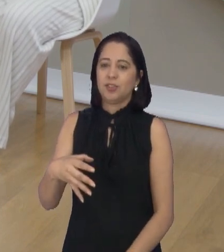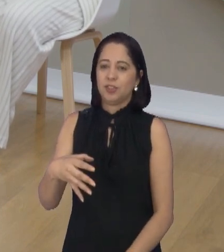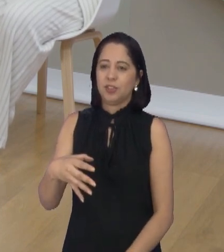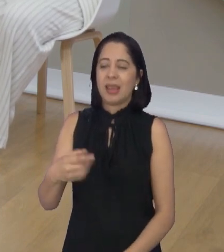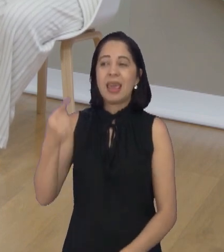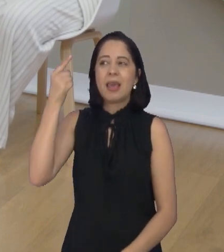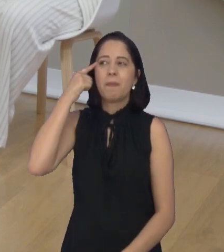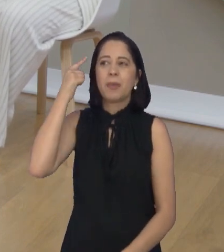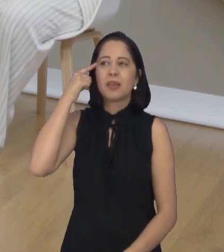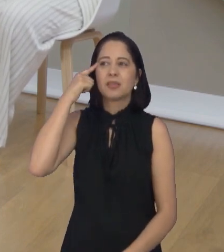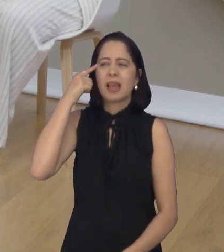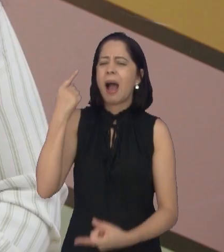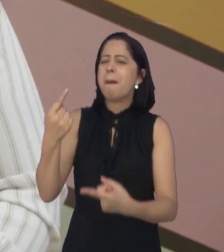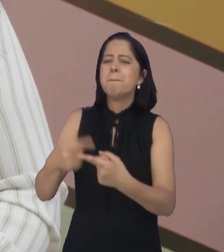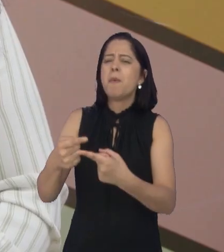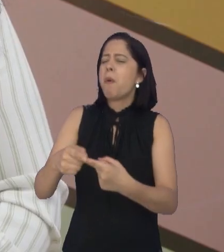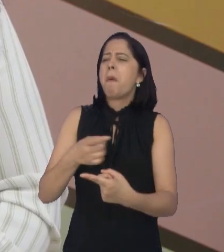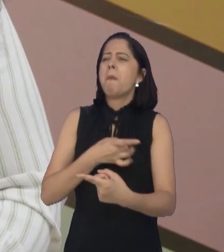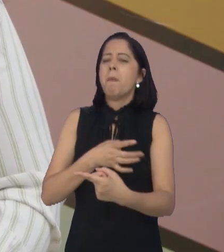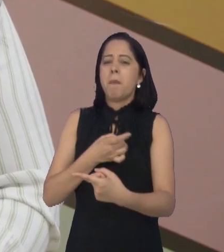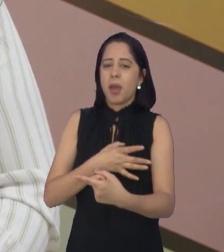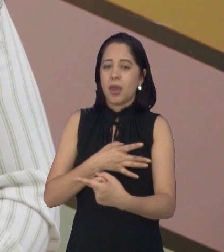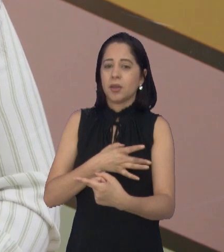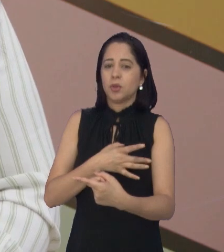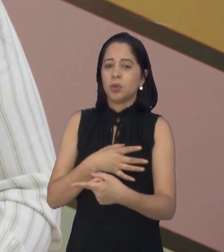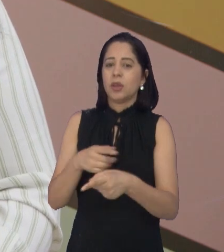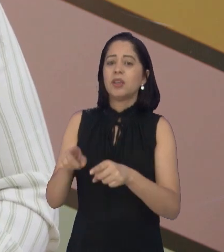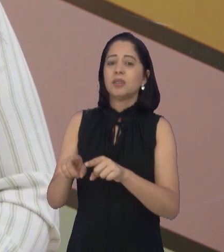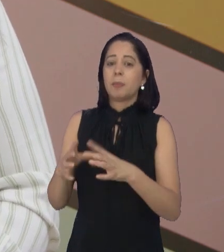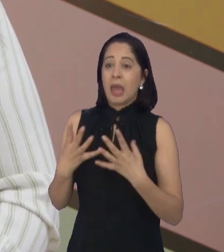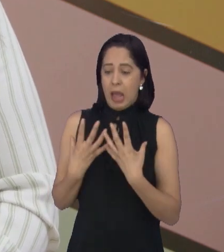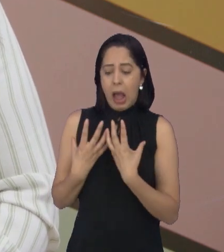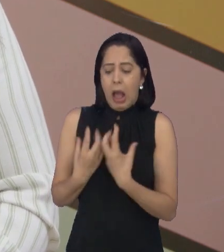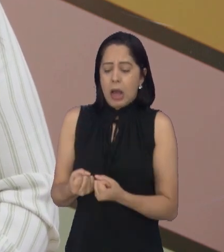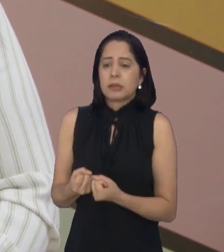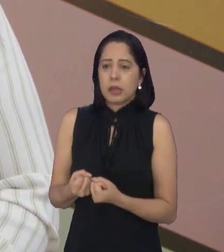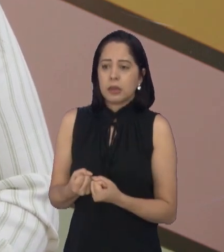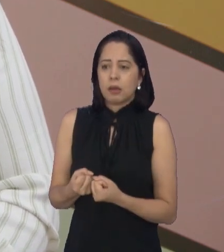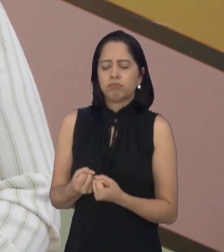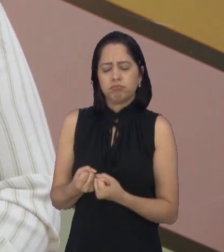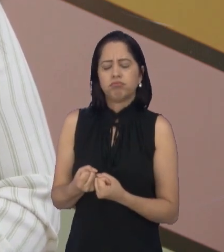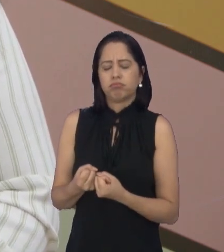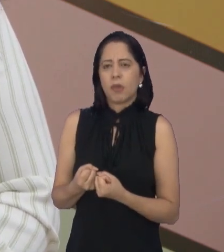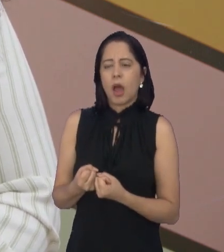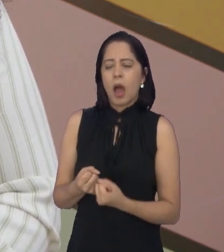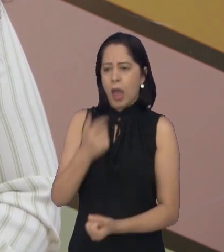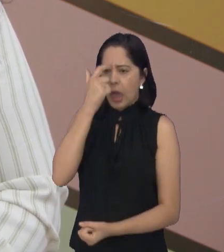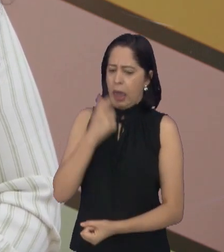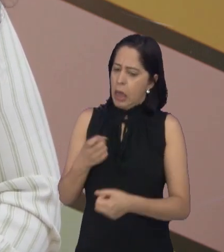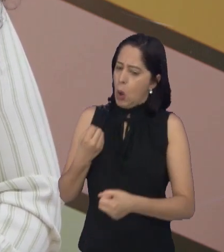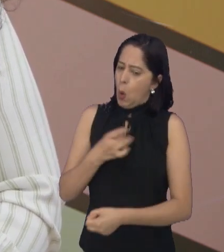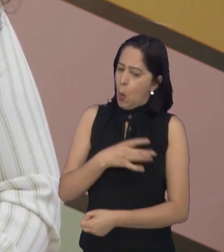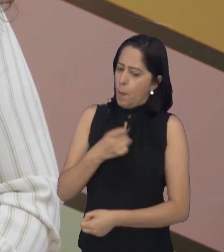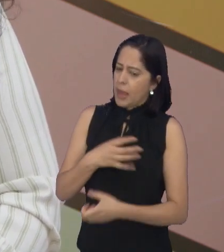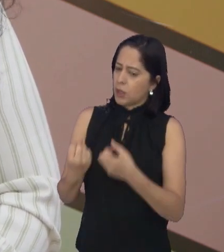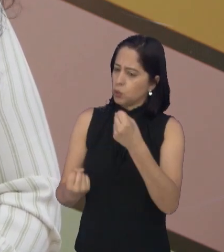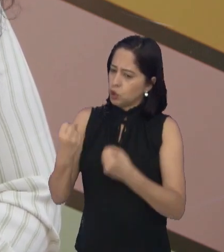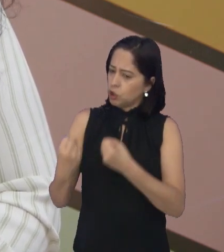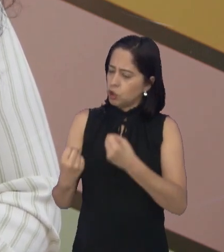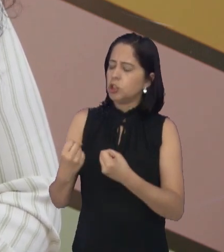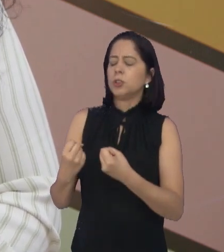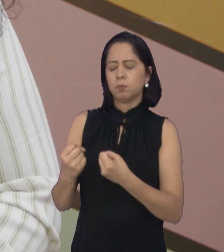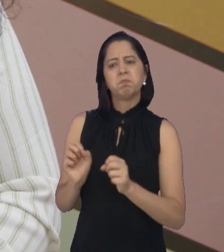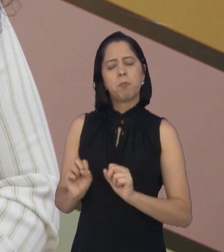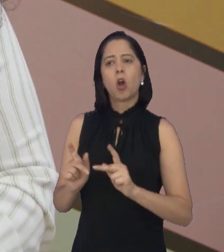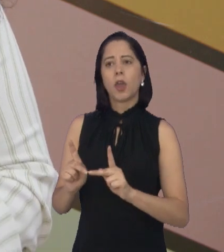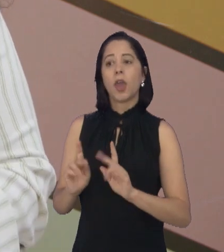medo pra gente e realmente aceitar que a gente tem medo daquilo, né? Porque, querendo ou não, uma situação de medo, muitas